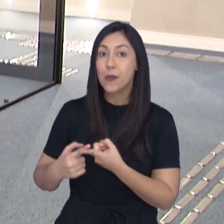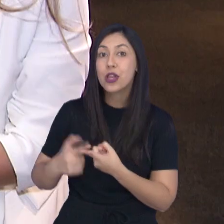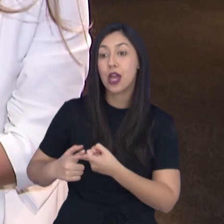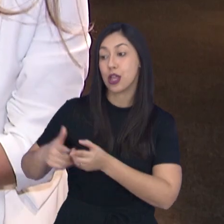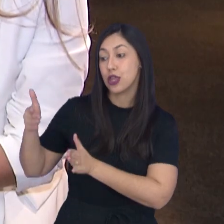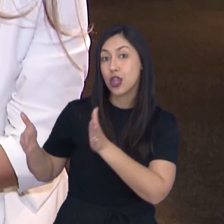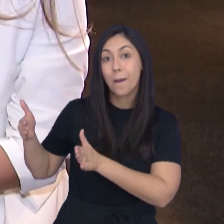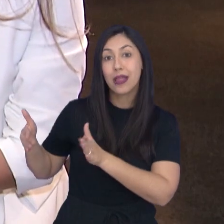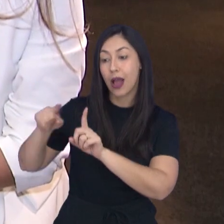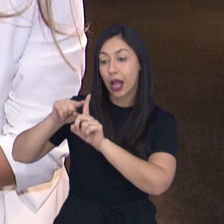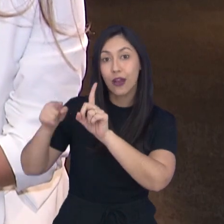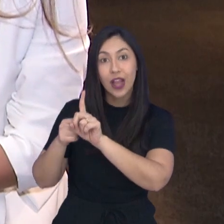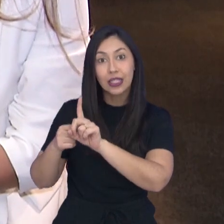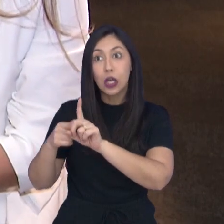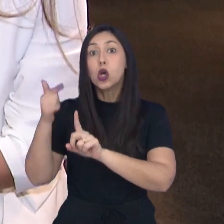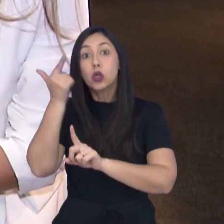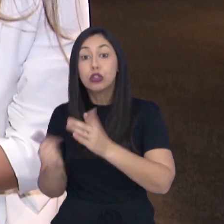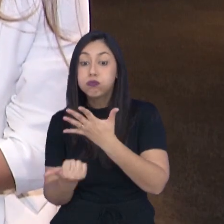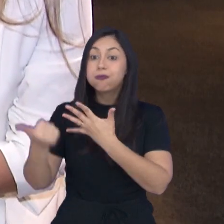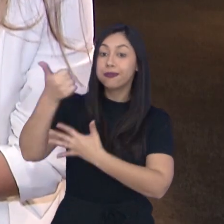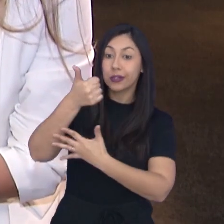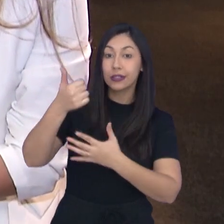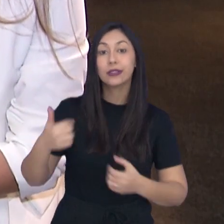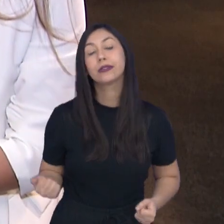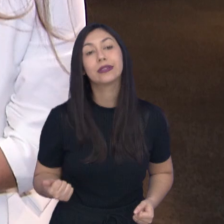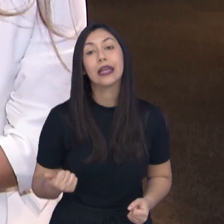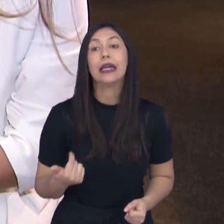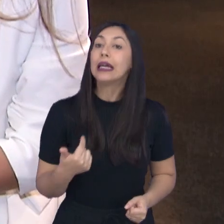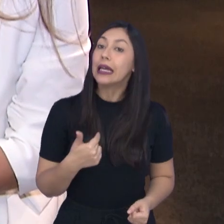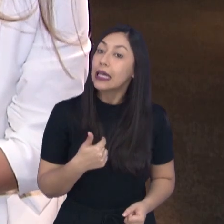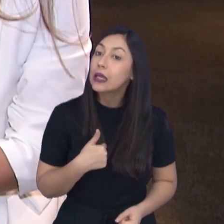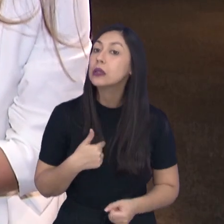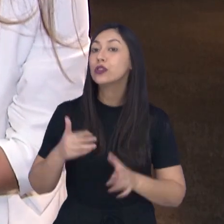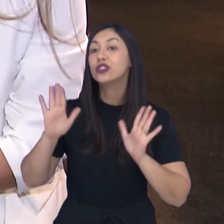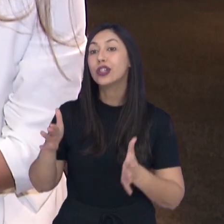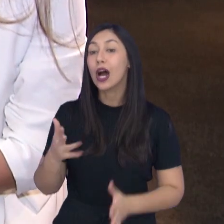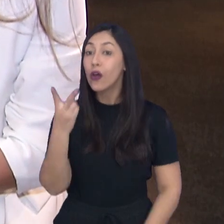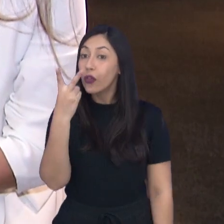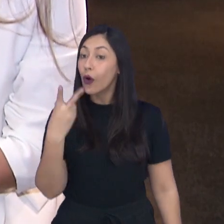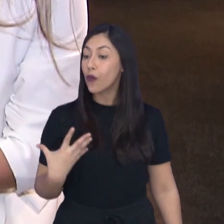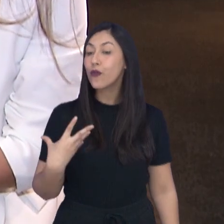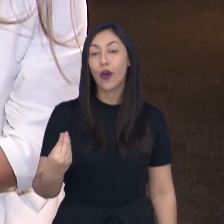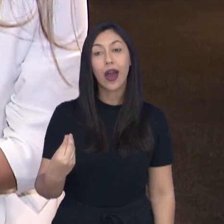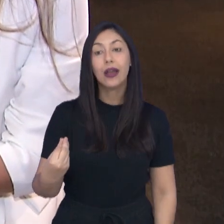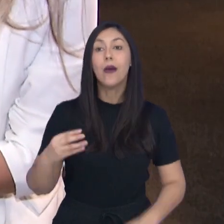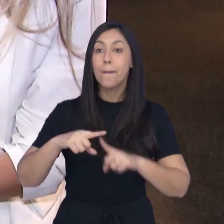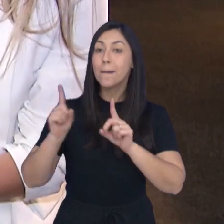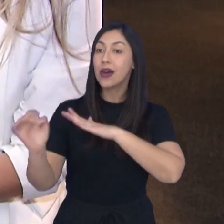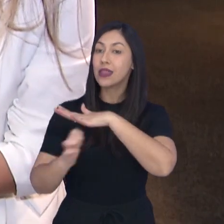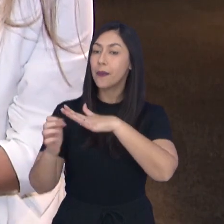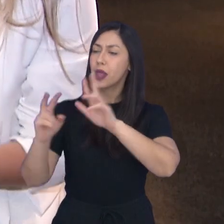grávida. Como uma pessoa à frente da área de gente, né, uma mulher, mãe de 2 filhos, está numa empresa onde que a gente tem esse olhar e a gente é valorizado